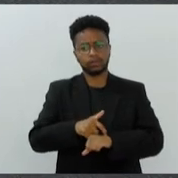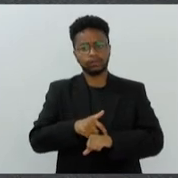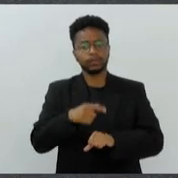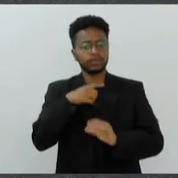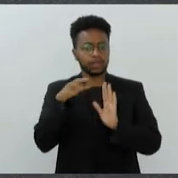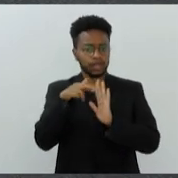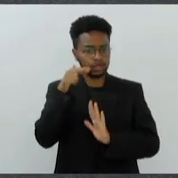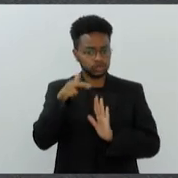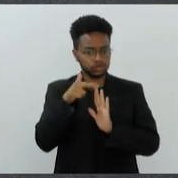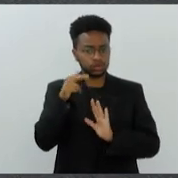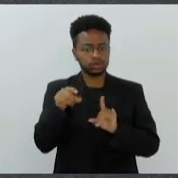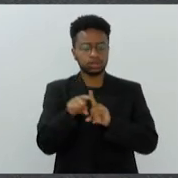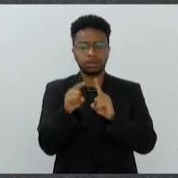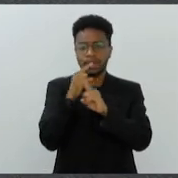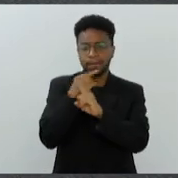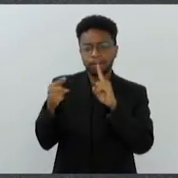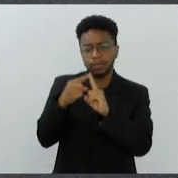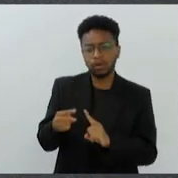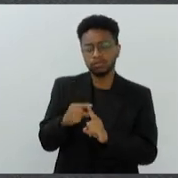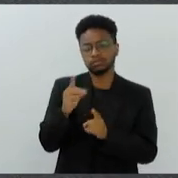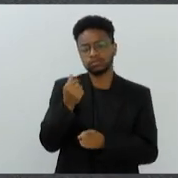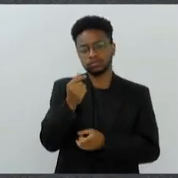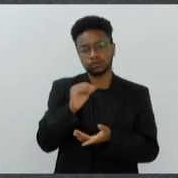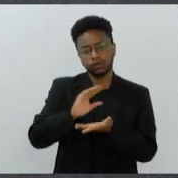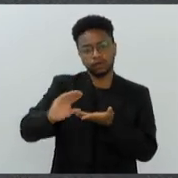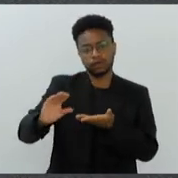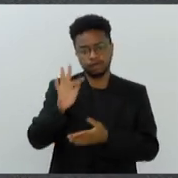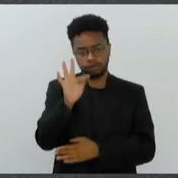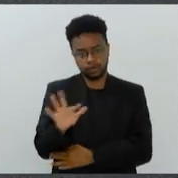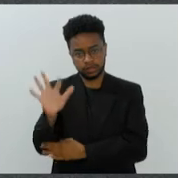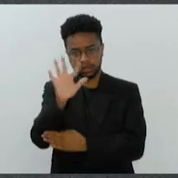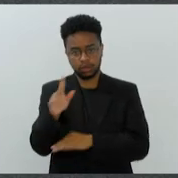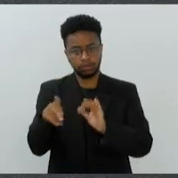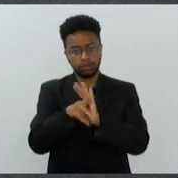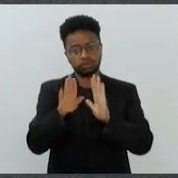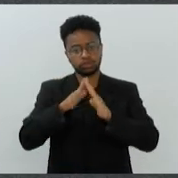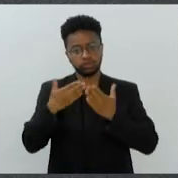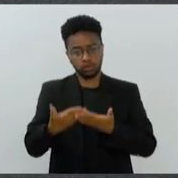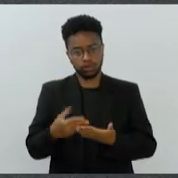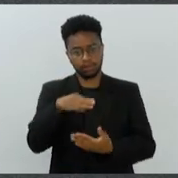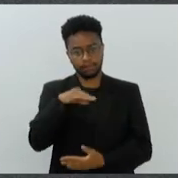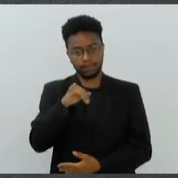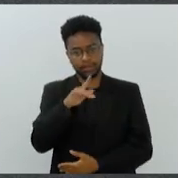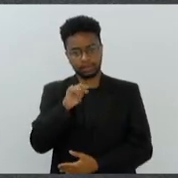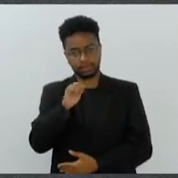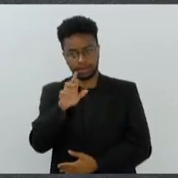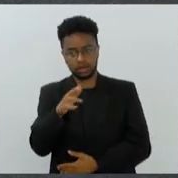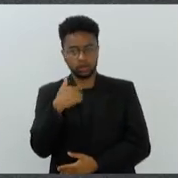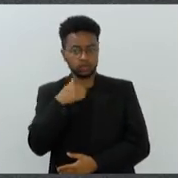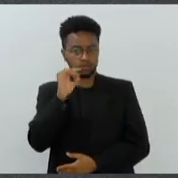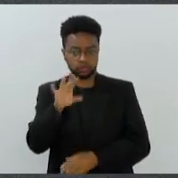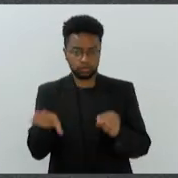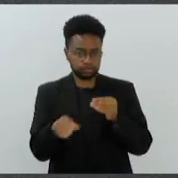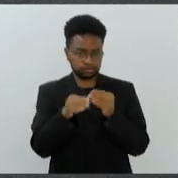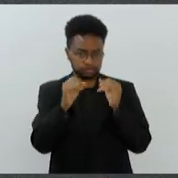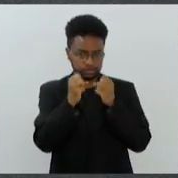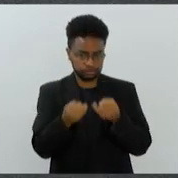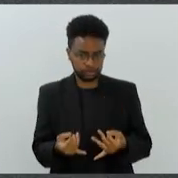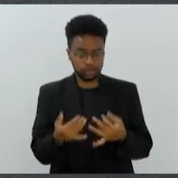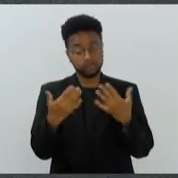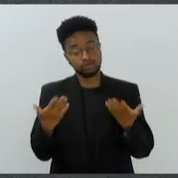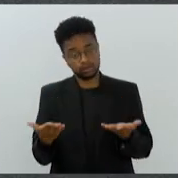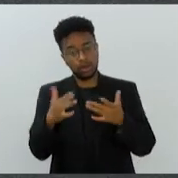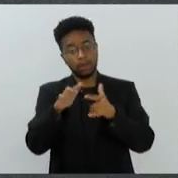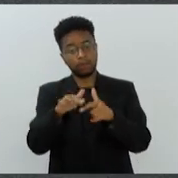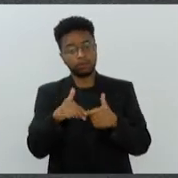resolução vetando verbas federais para escolas cívico-militares. Era essa apenas a observação e, portanto, nesse